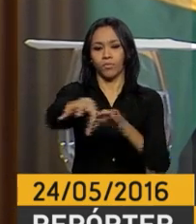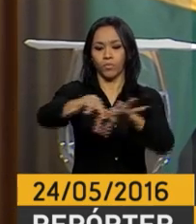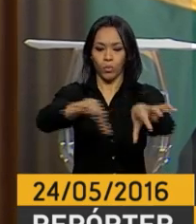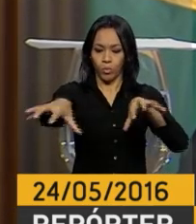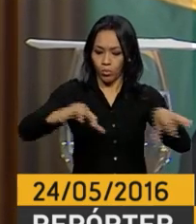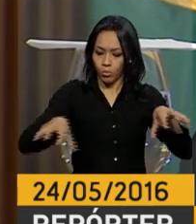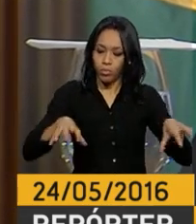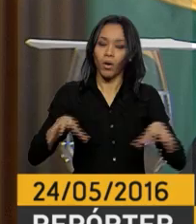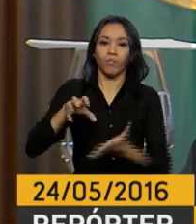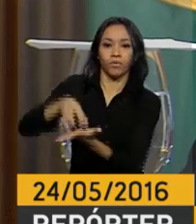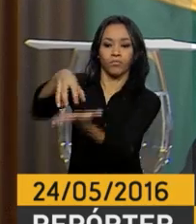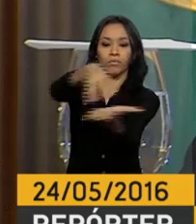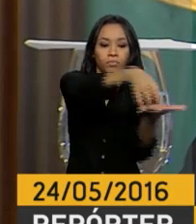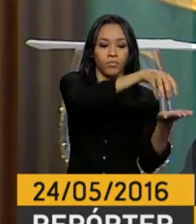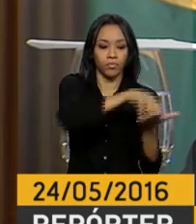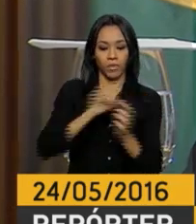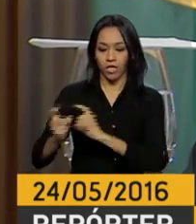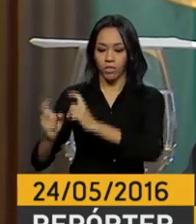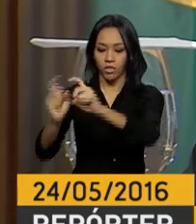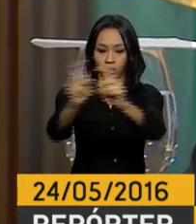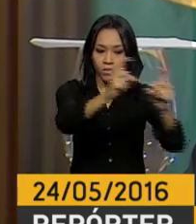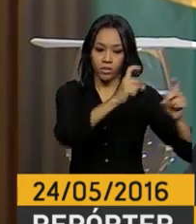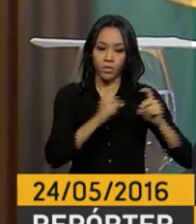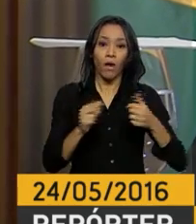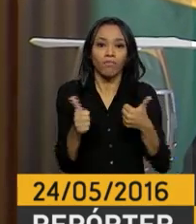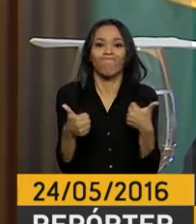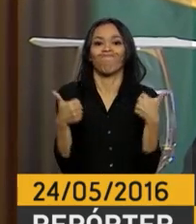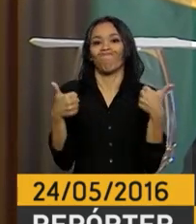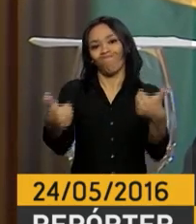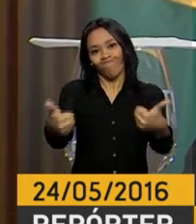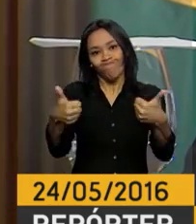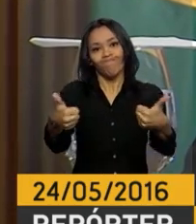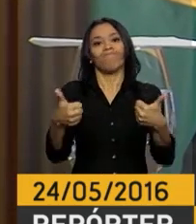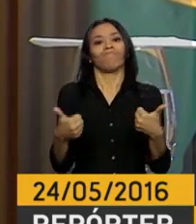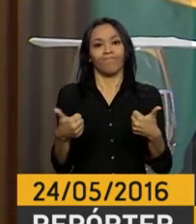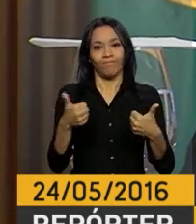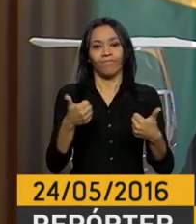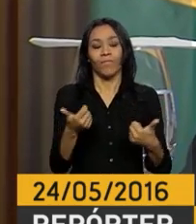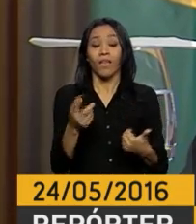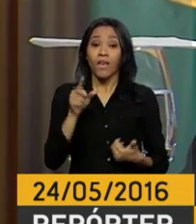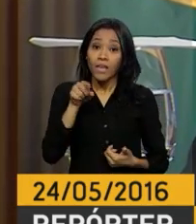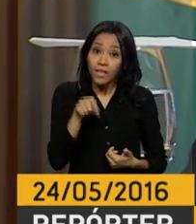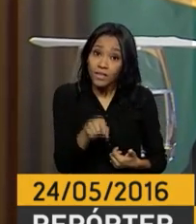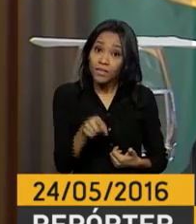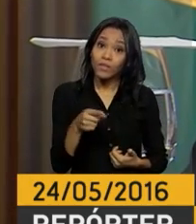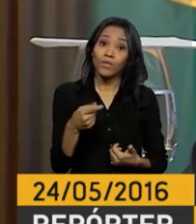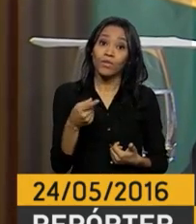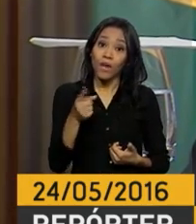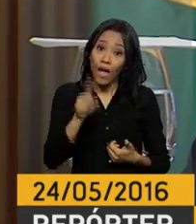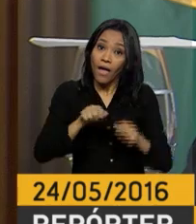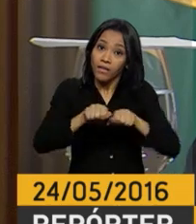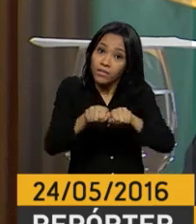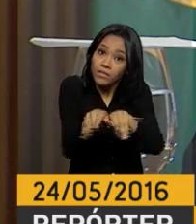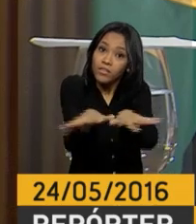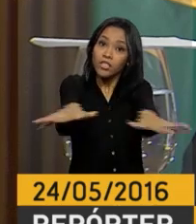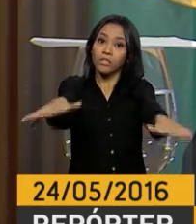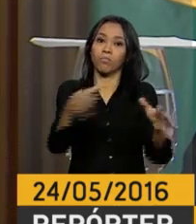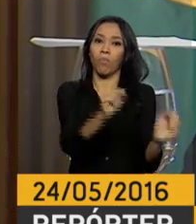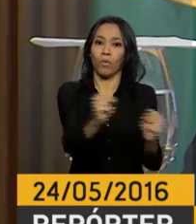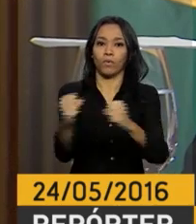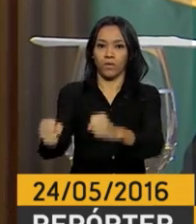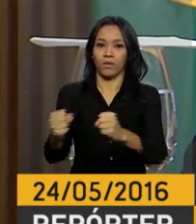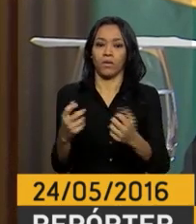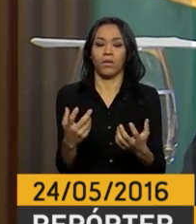a ideia das sociedades de economia mista e das empresas públicas, que foi mais uma descentralização a caminho